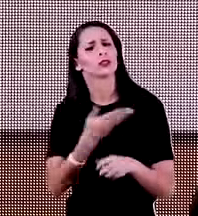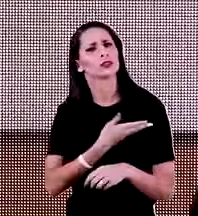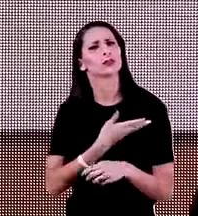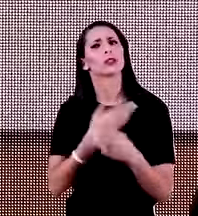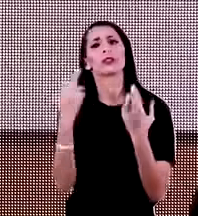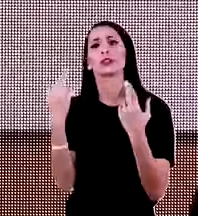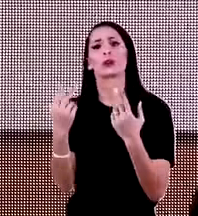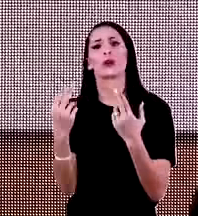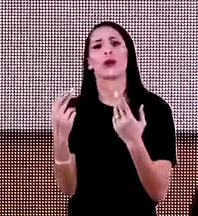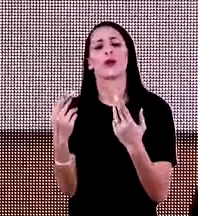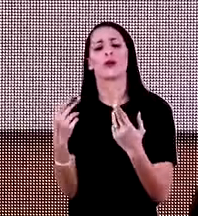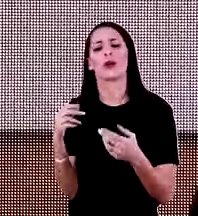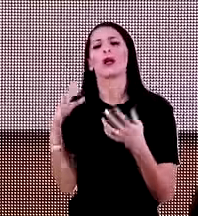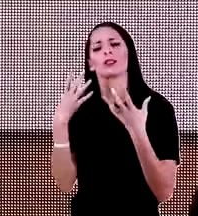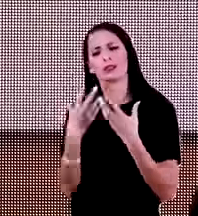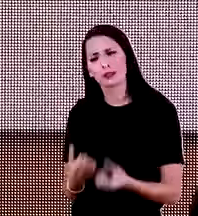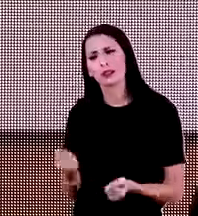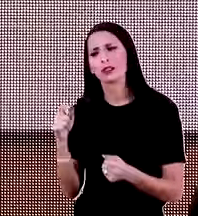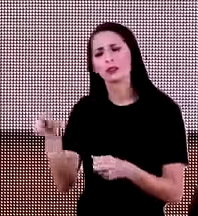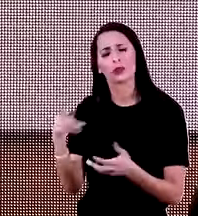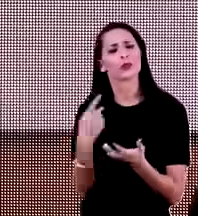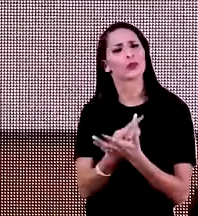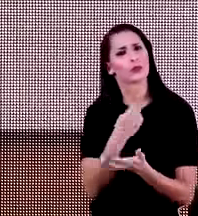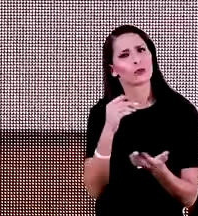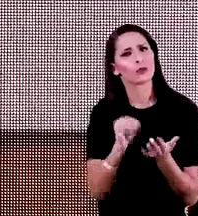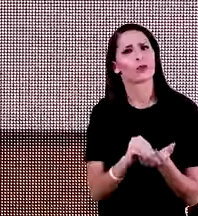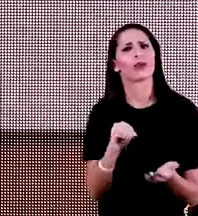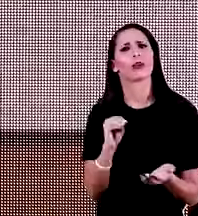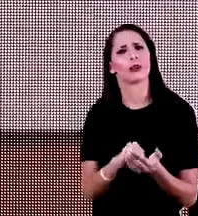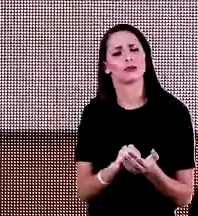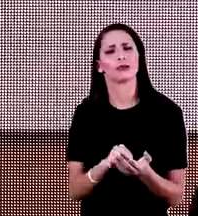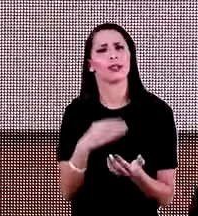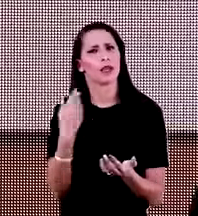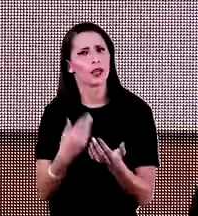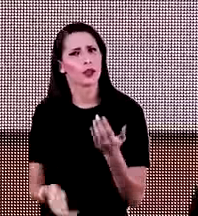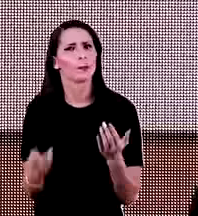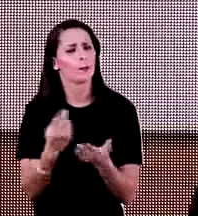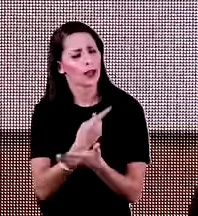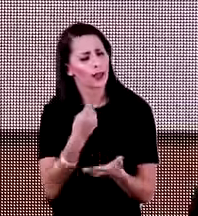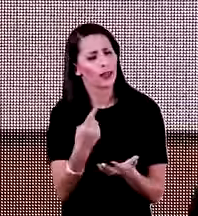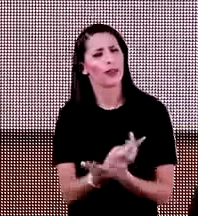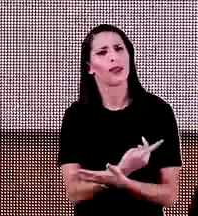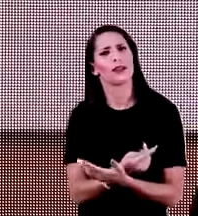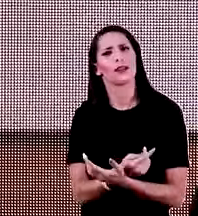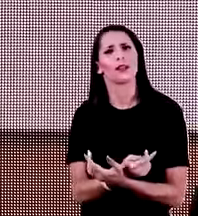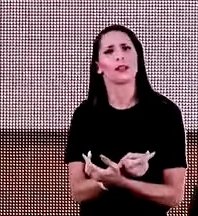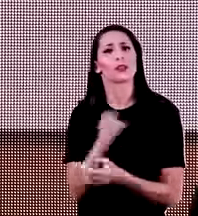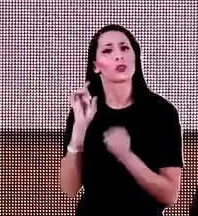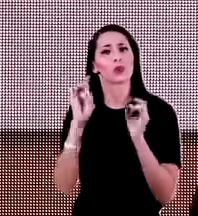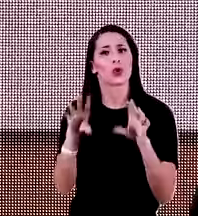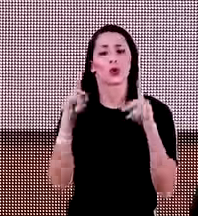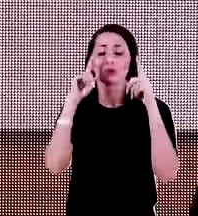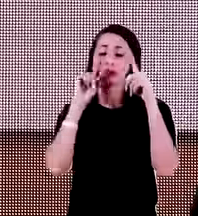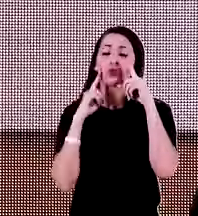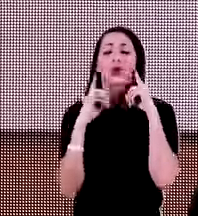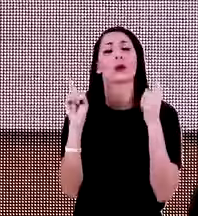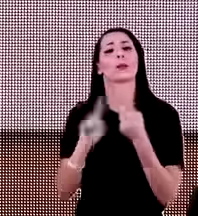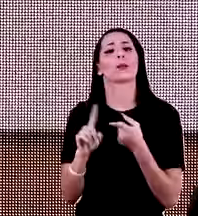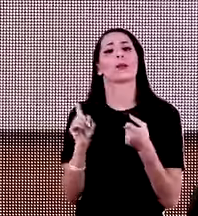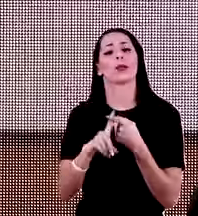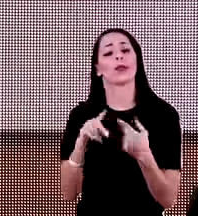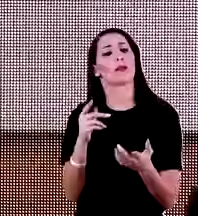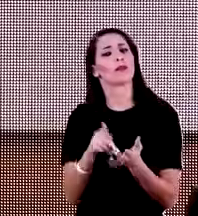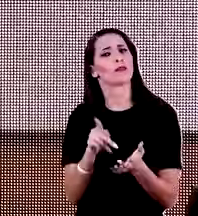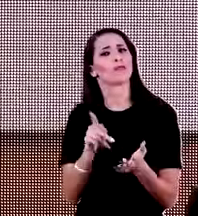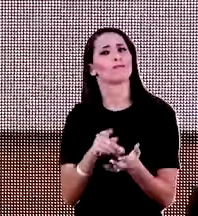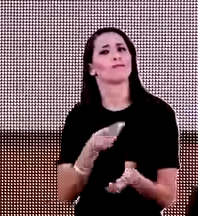falhar, que permite o outro errar e só vai chorar. Por quê? Porque um amigo verdadeiro, ele é